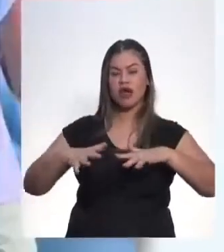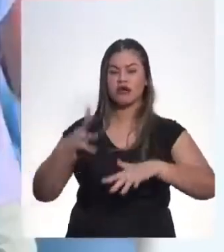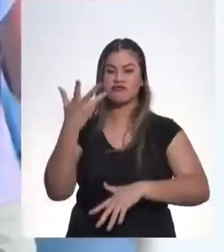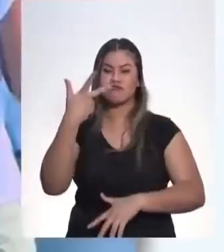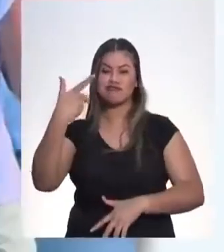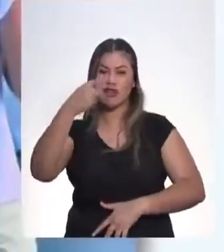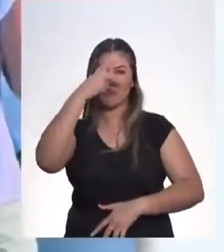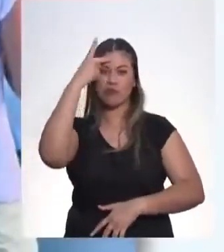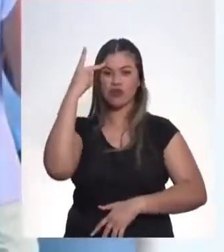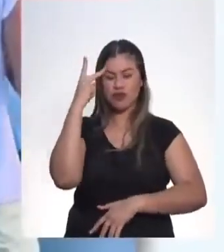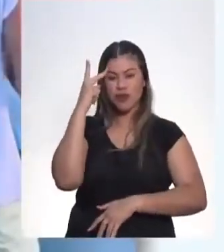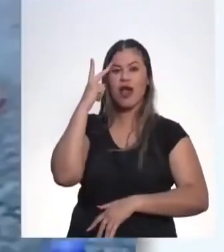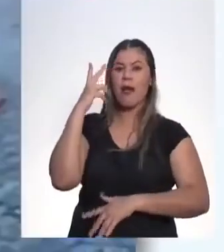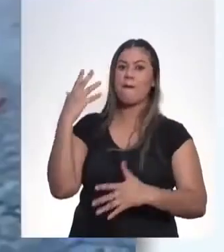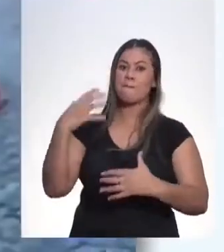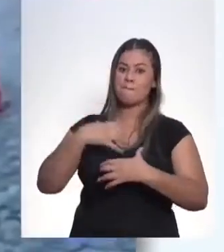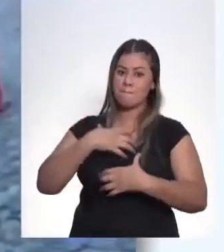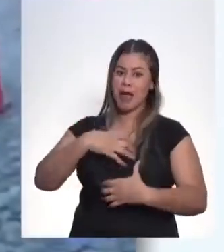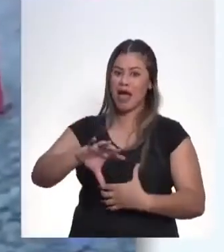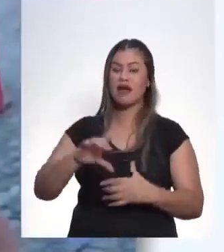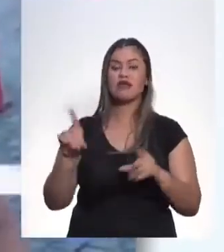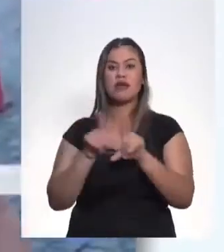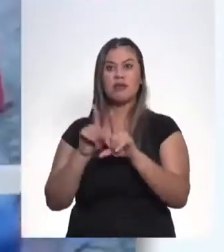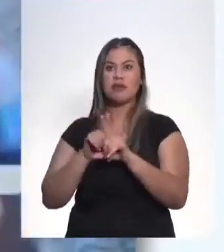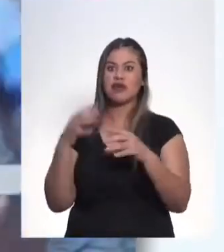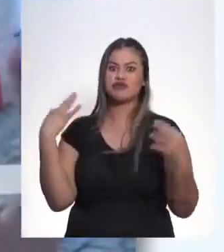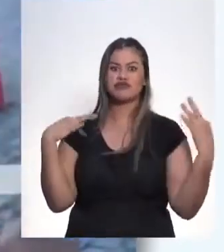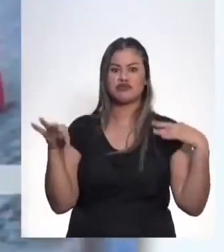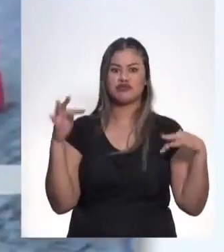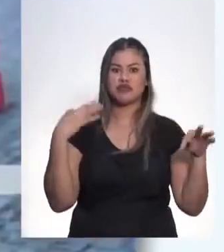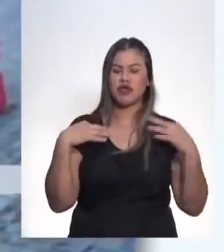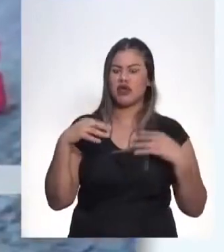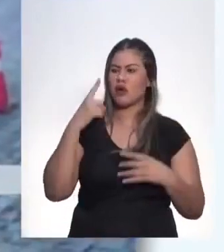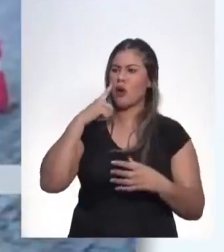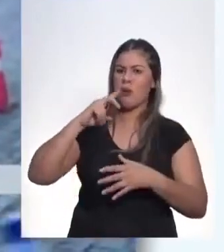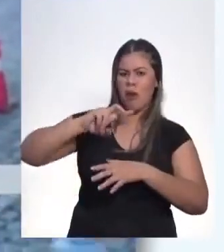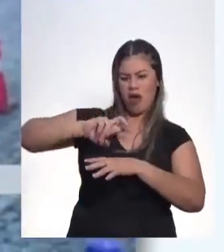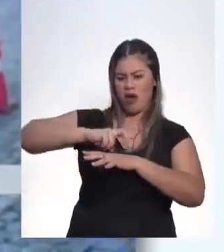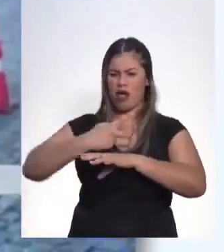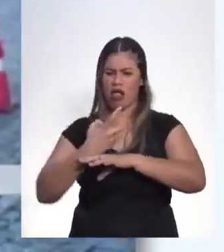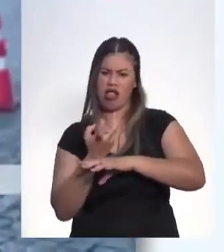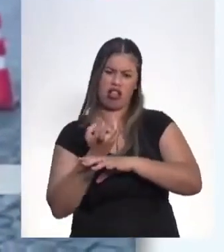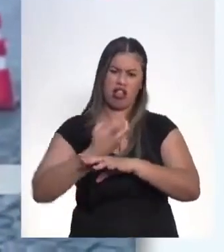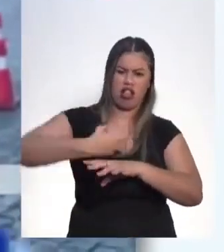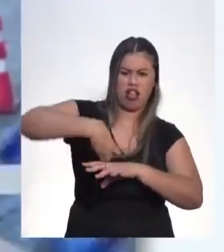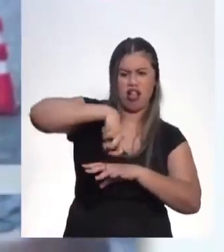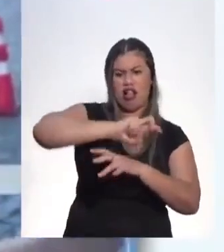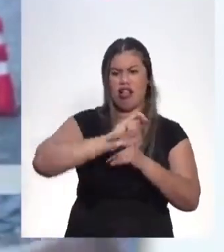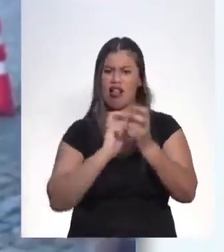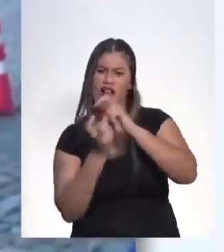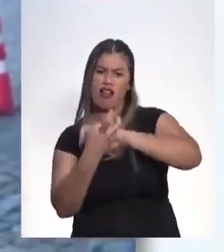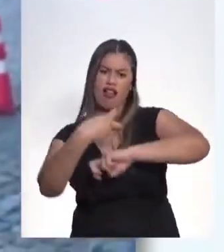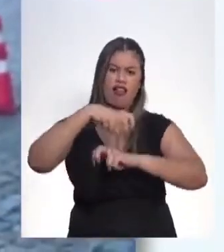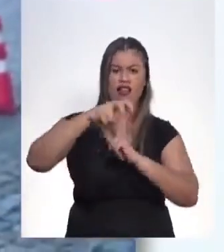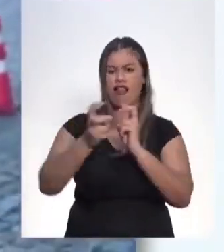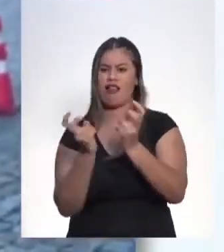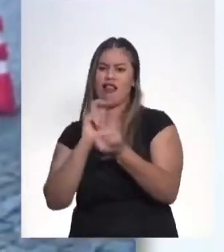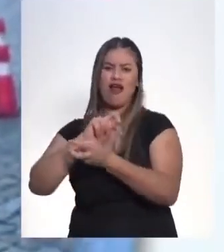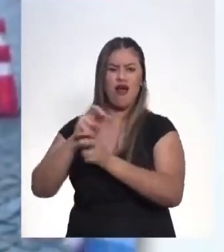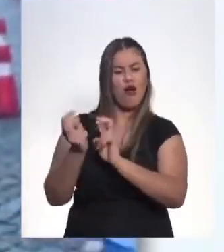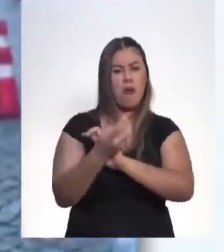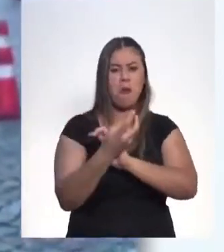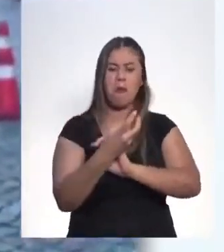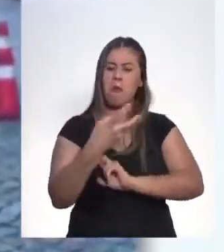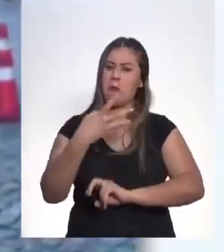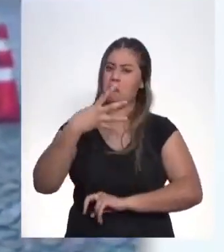e principalmente os turistas. Como que os corpos assim conseguem fazer coisas assim, né? Malabarismos incríveis, né?